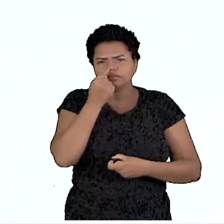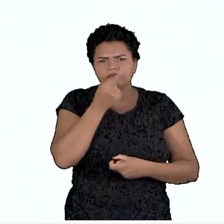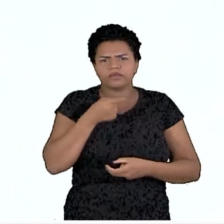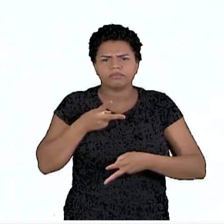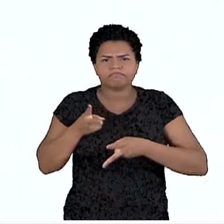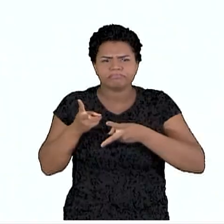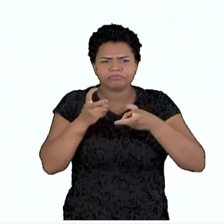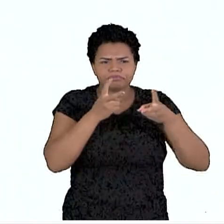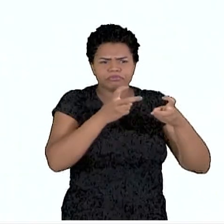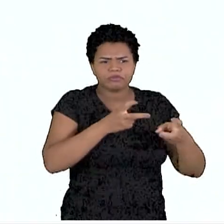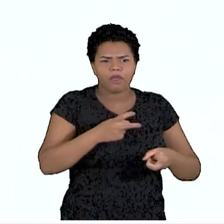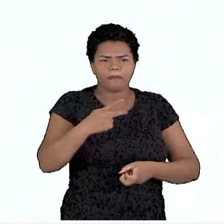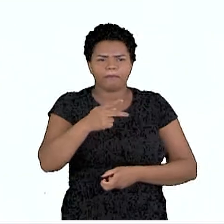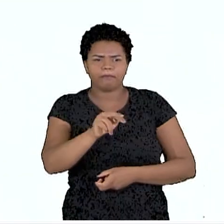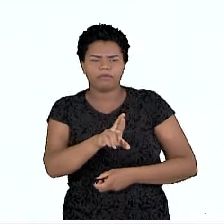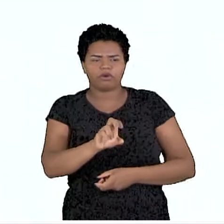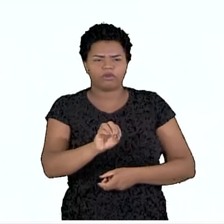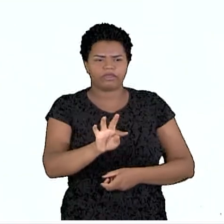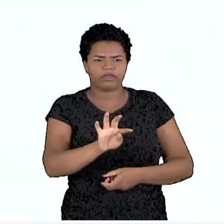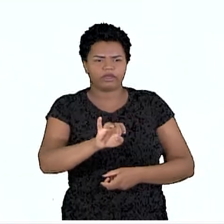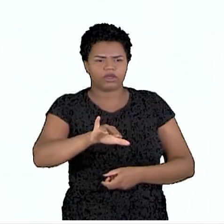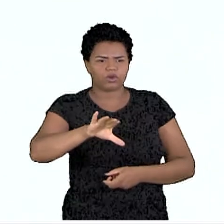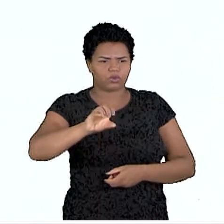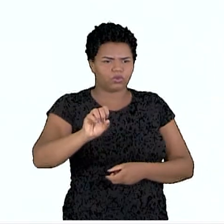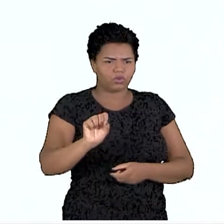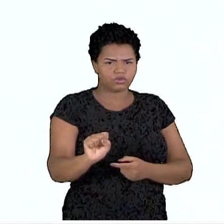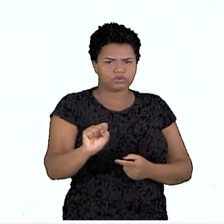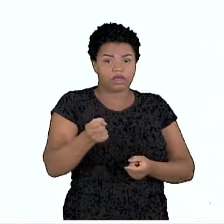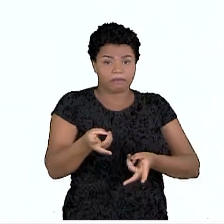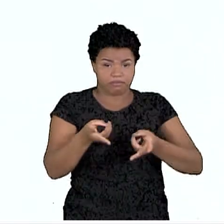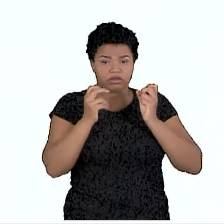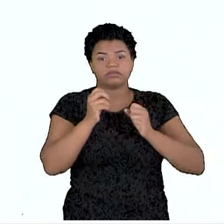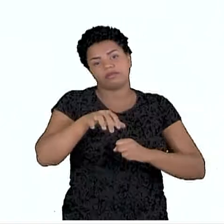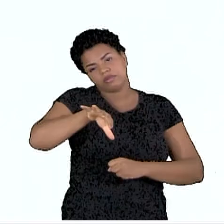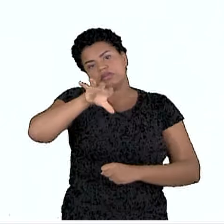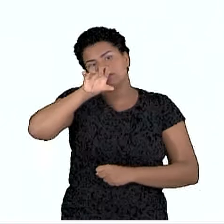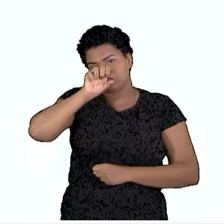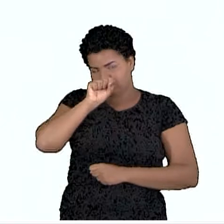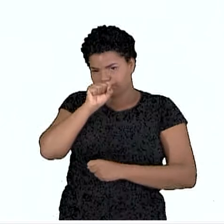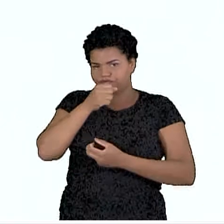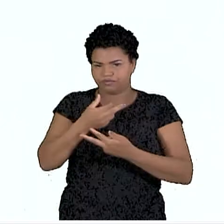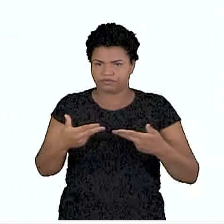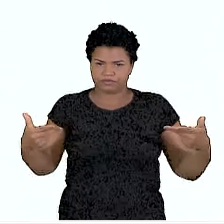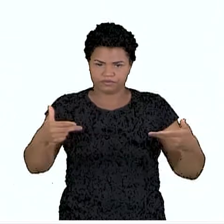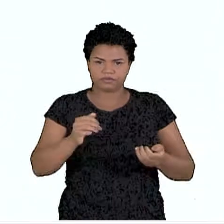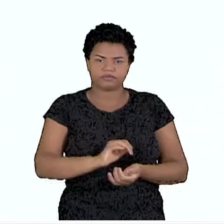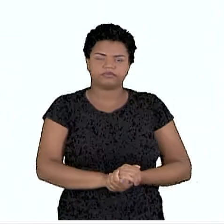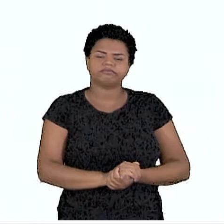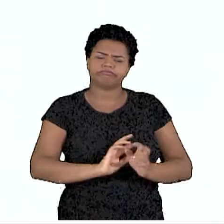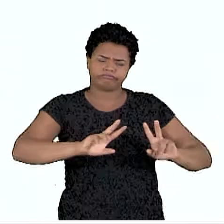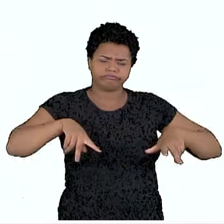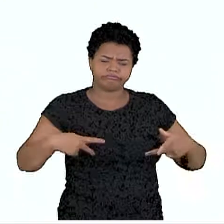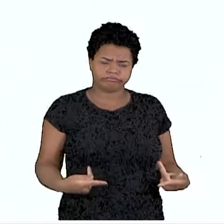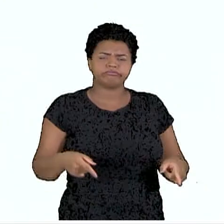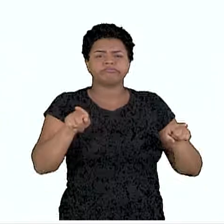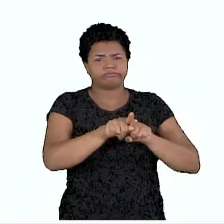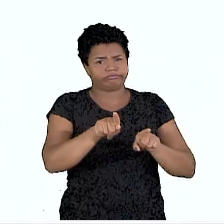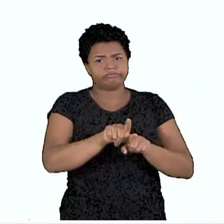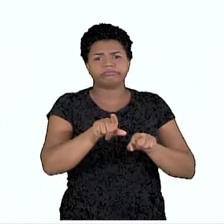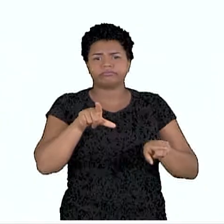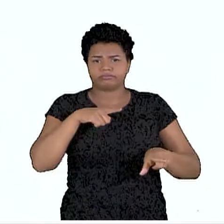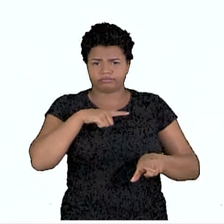receptores proteicos, que identificam os cheiros. Os humanos também têm esses